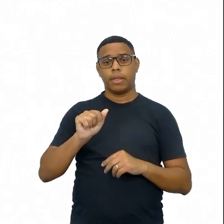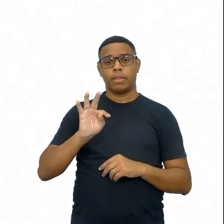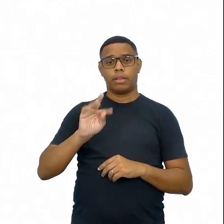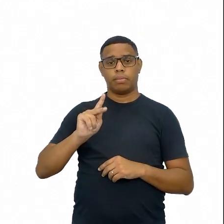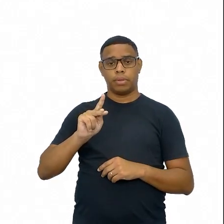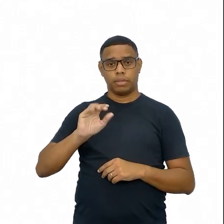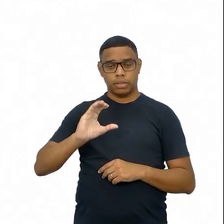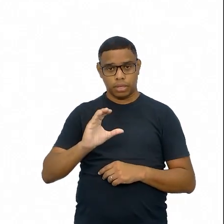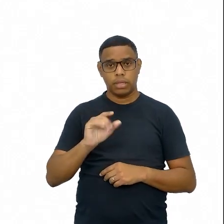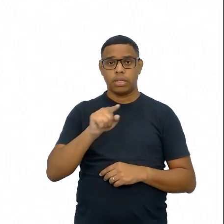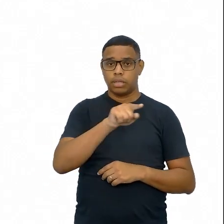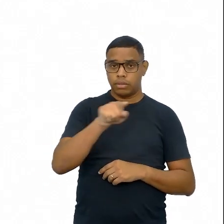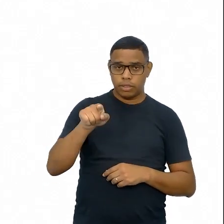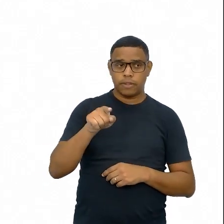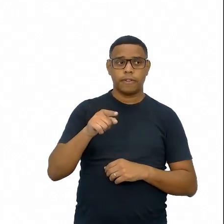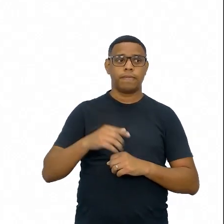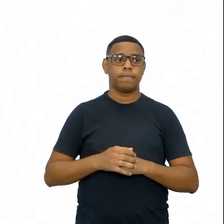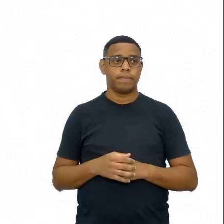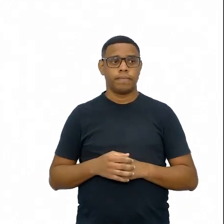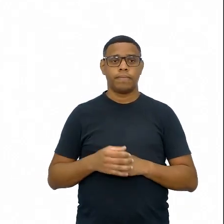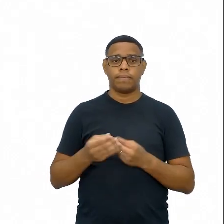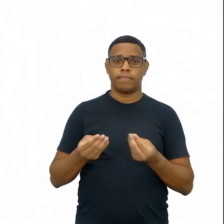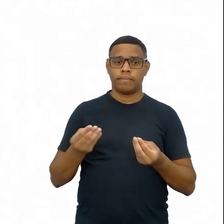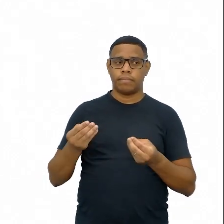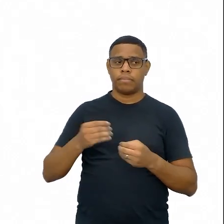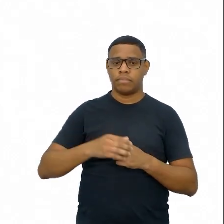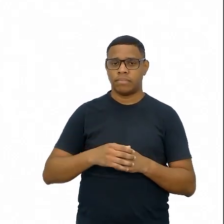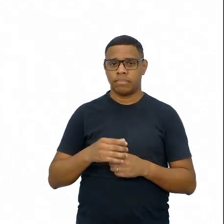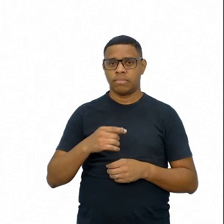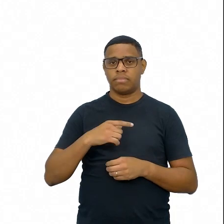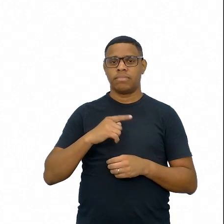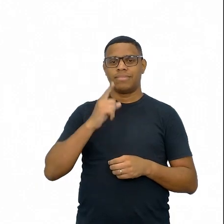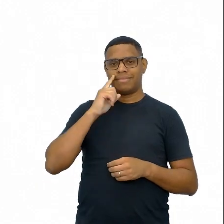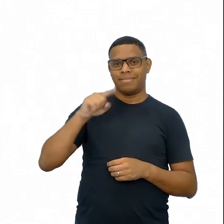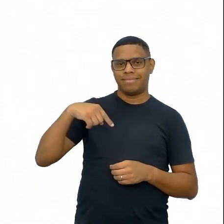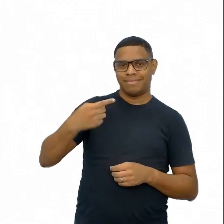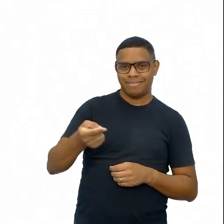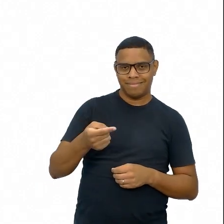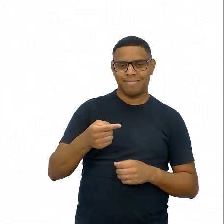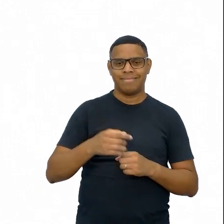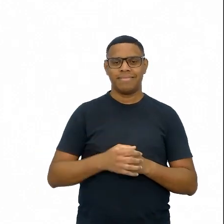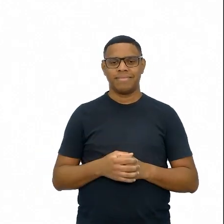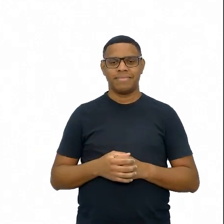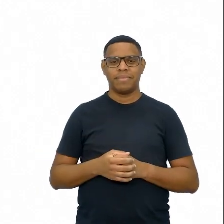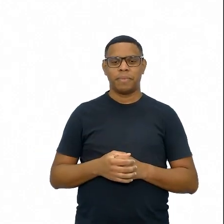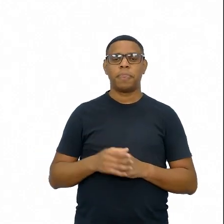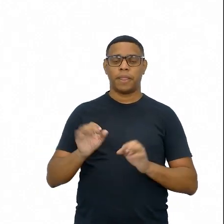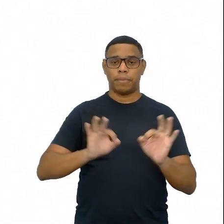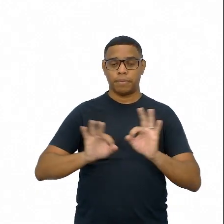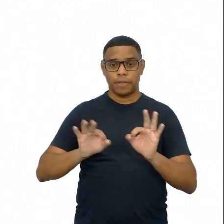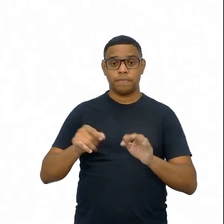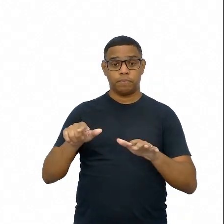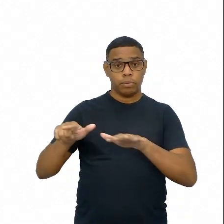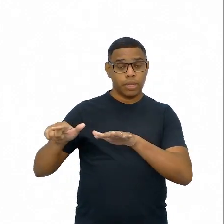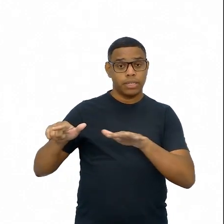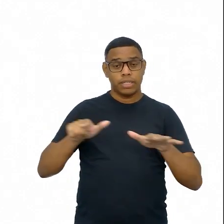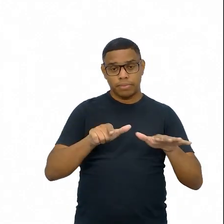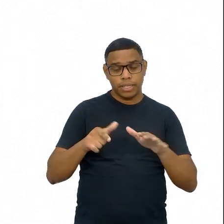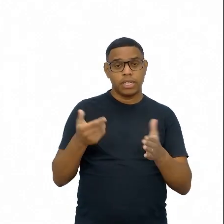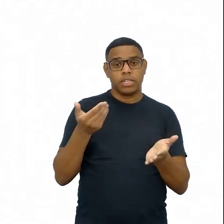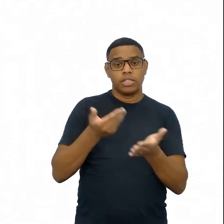né, com os seus pares, pensando em alguns pontos que possam contribuir com o planejamento dessa semana de